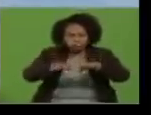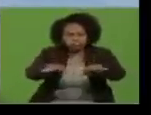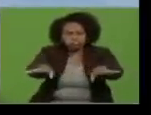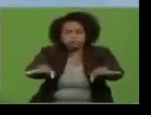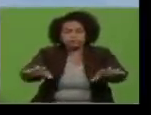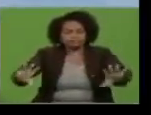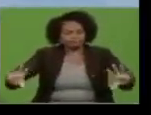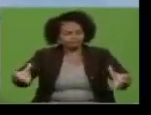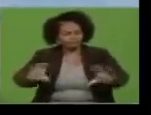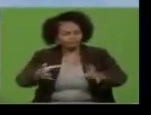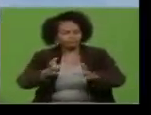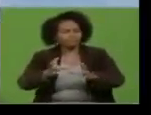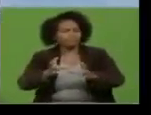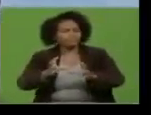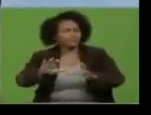infecção.